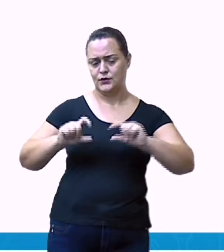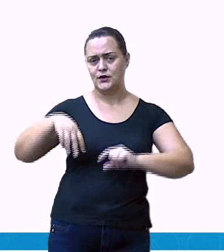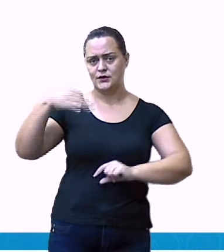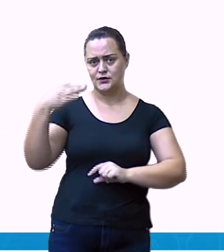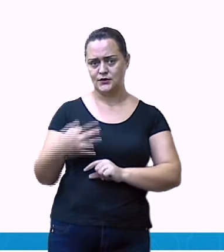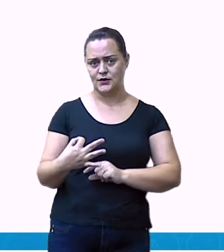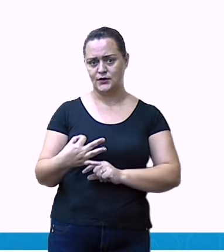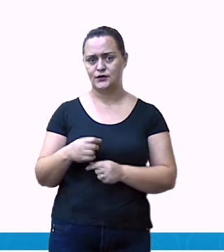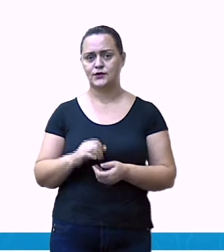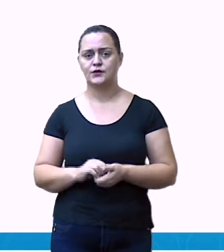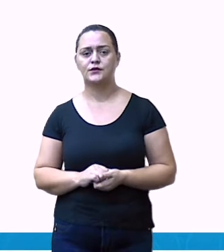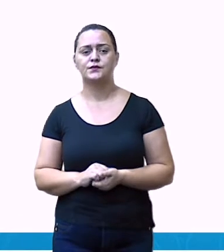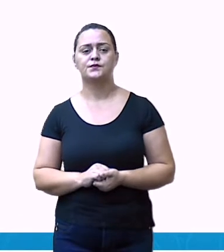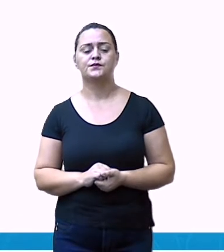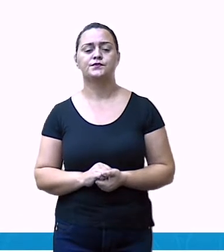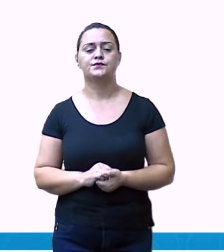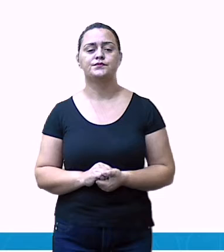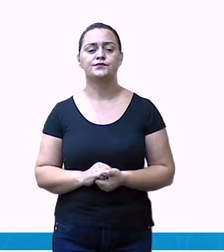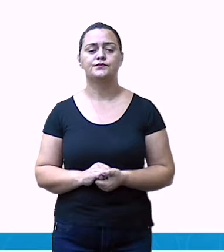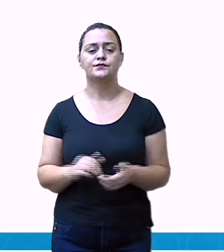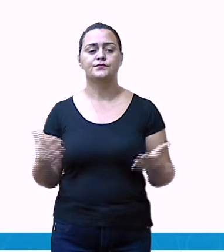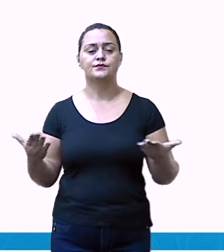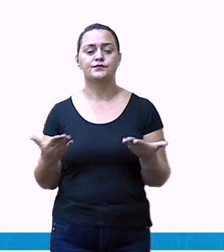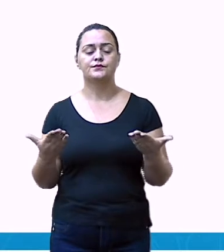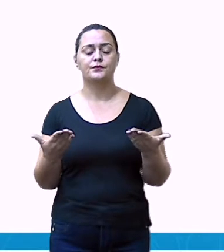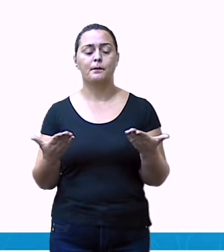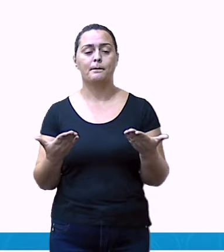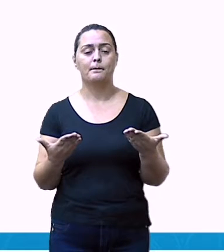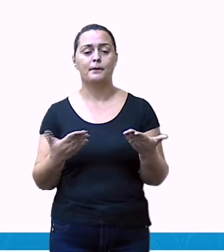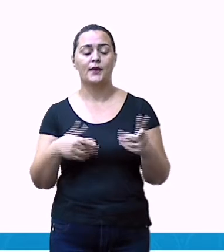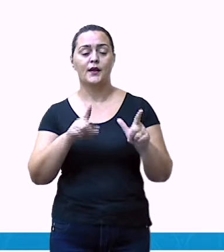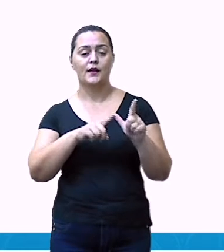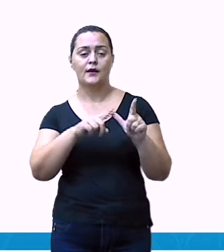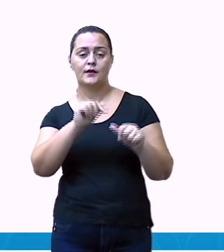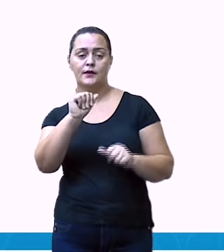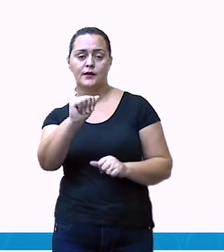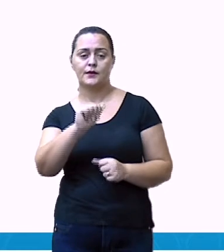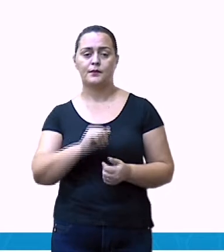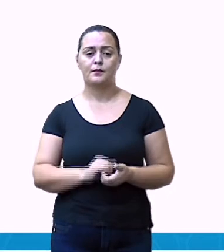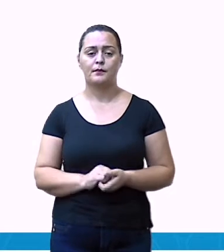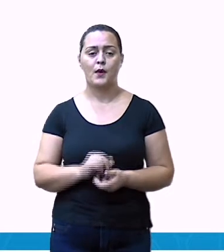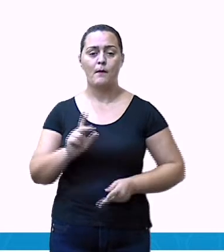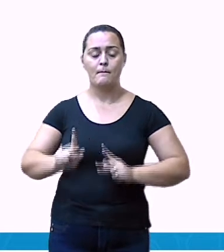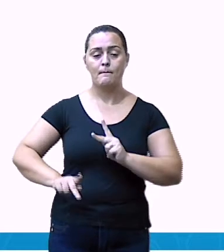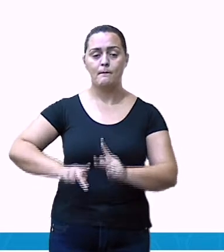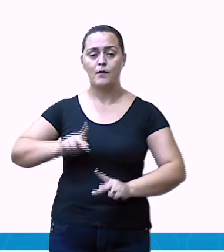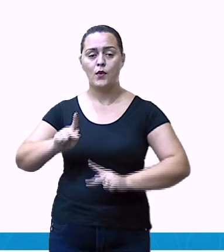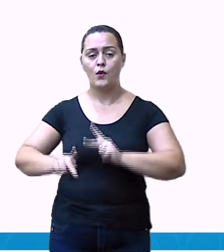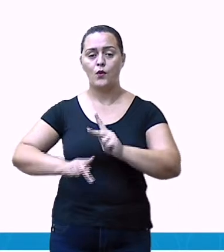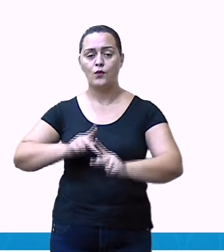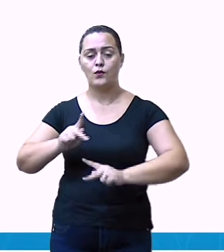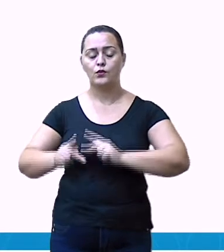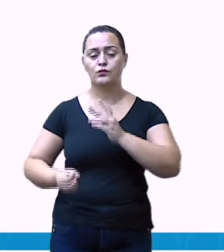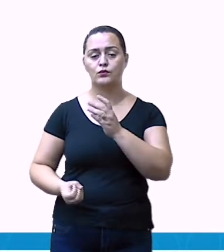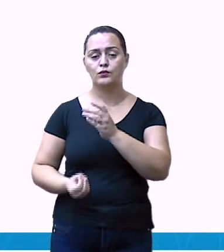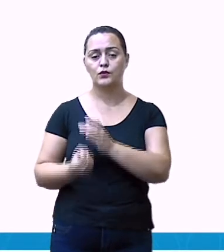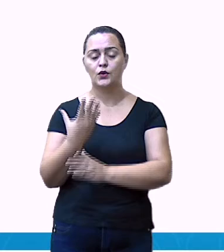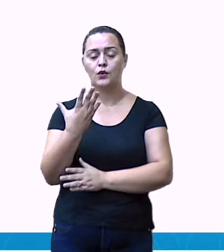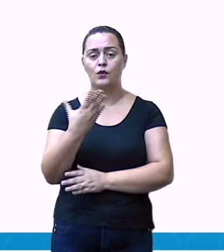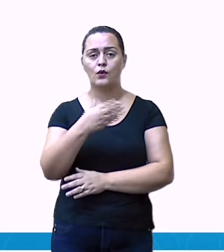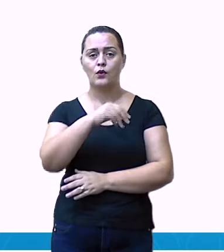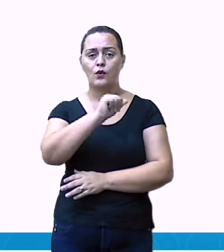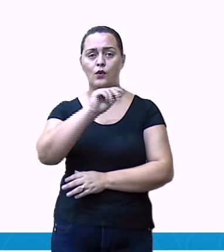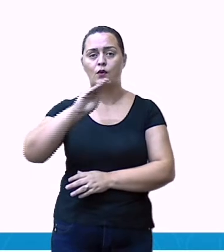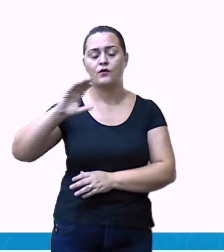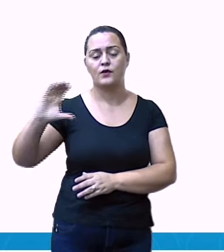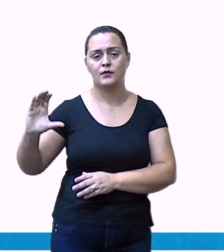nós estamos falando da linguagem escrita. Letra A. Povo que desenvolveu o alfabeto.